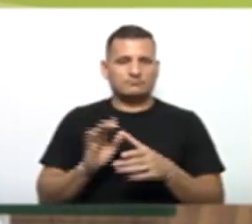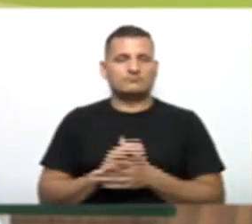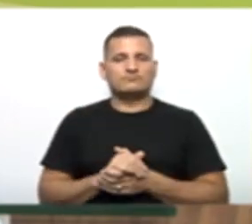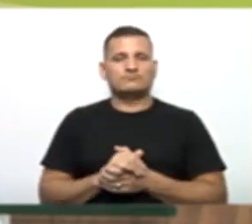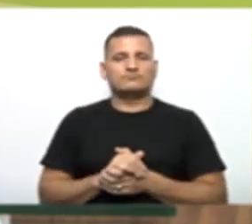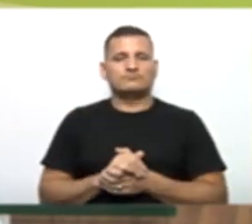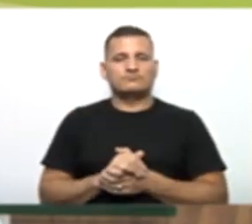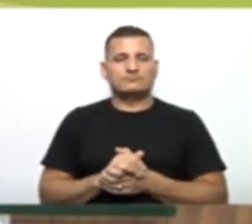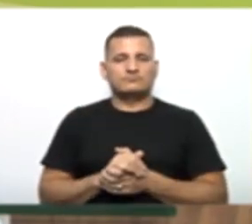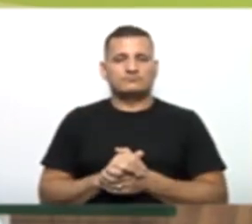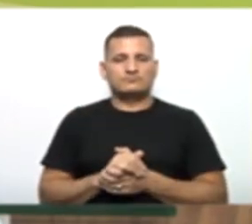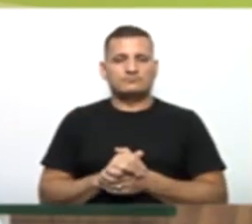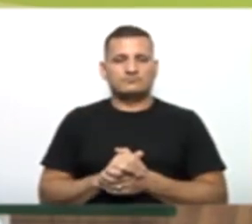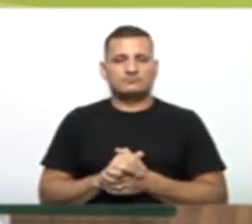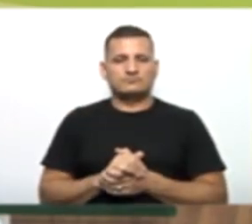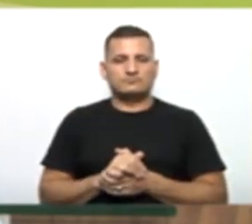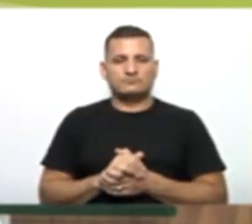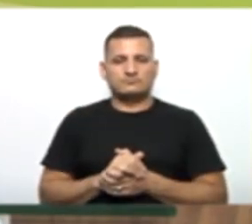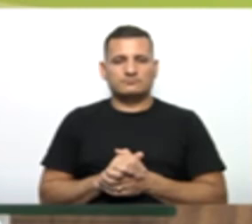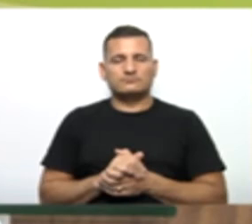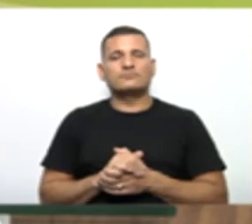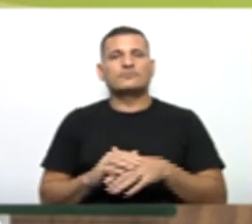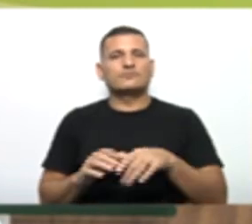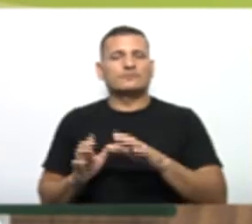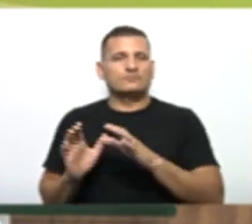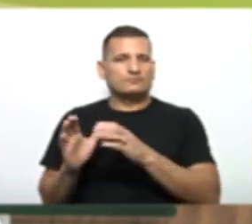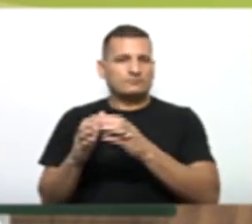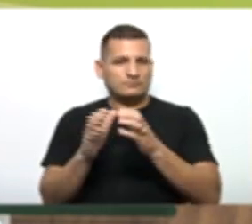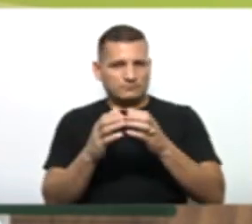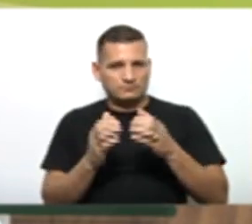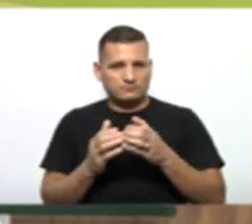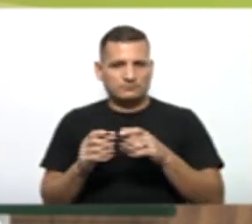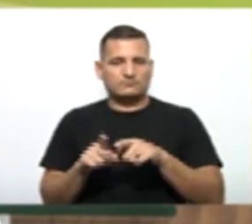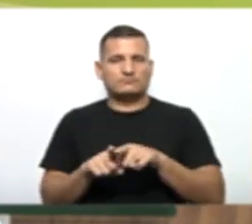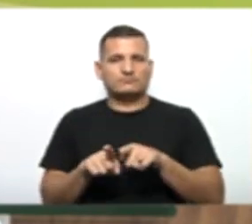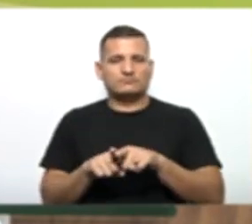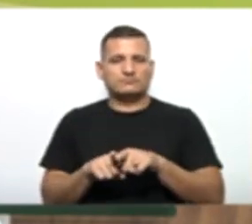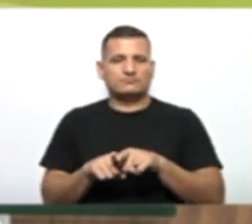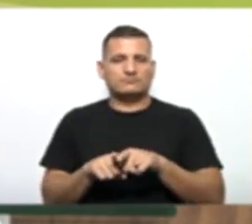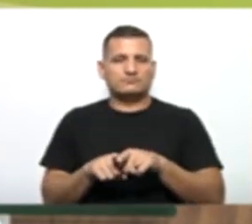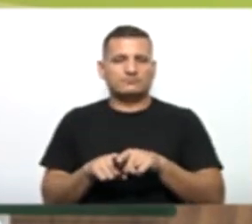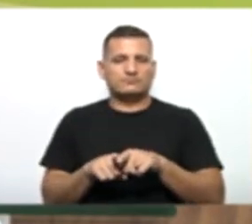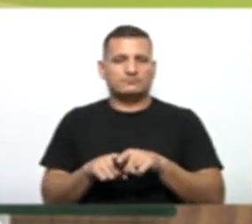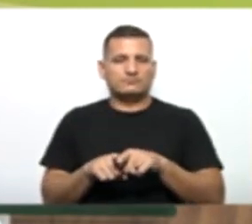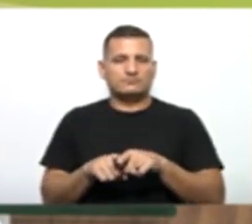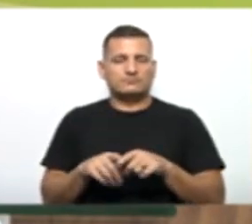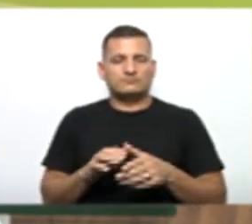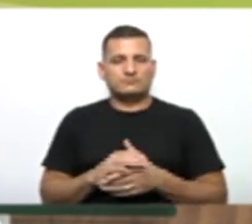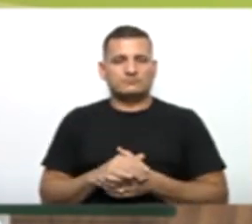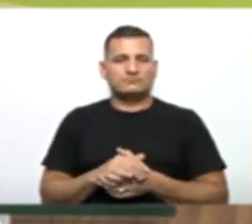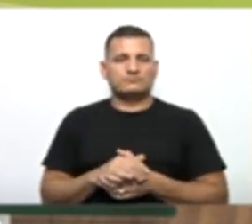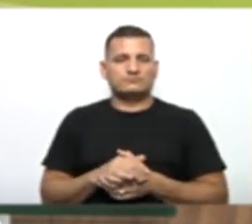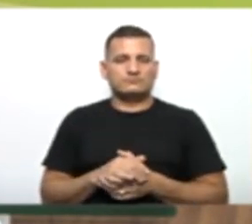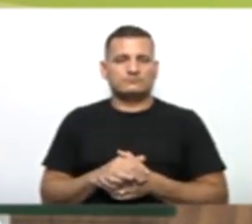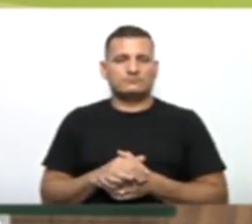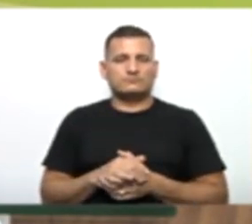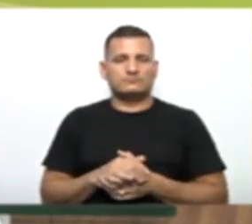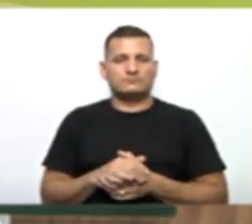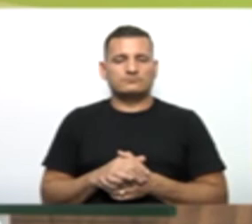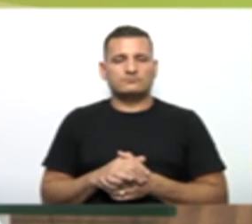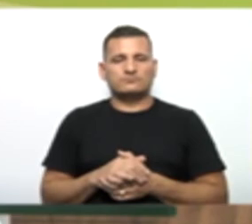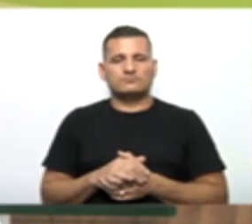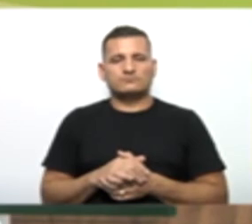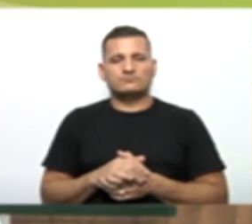condutas de cada indivíduo e também os coletivos os sistêmicos que são as condutas dos